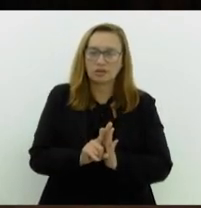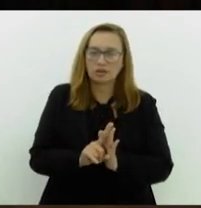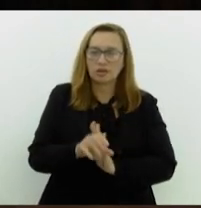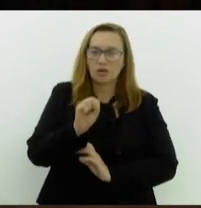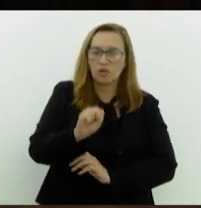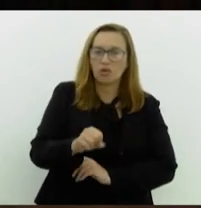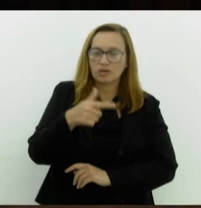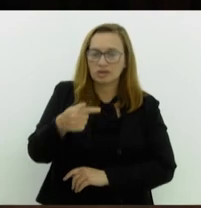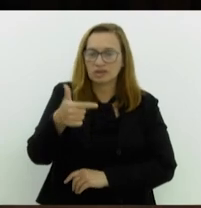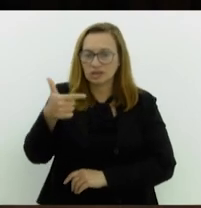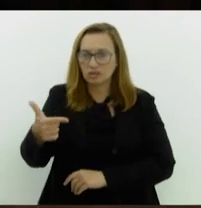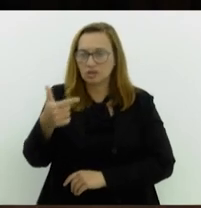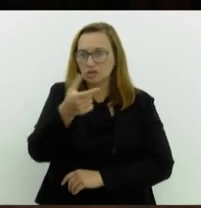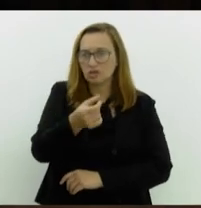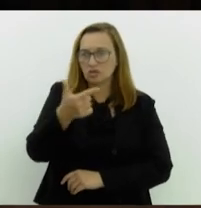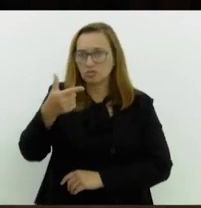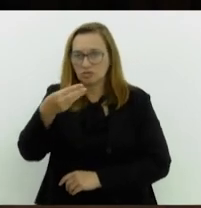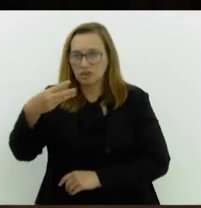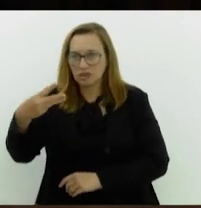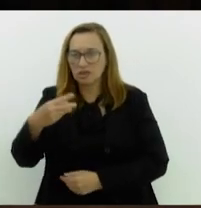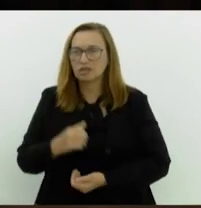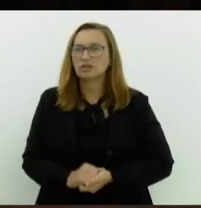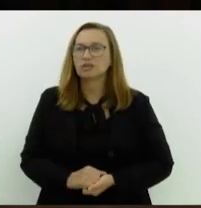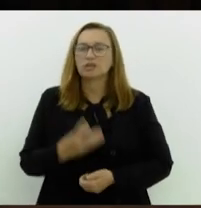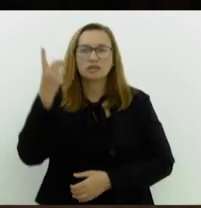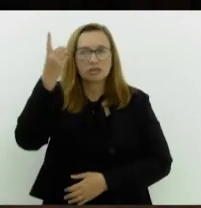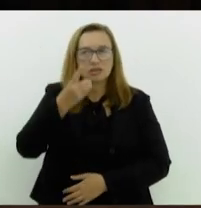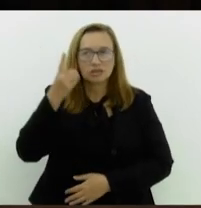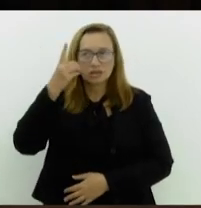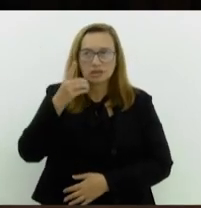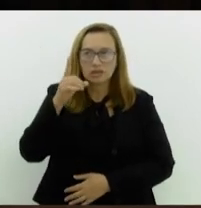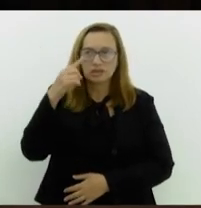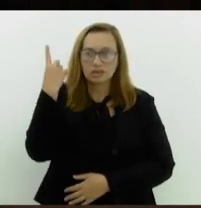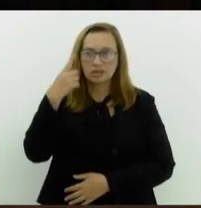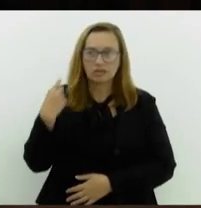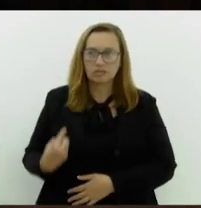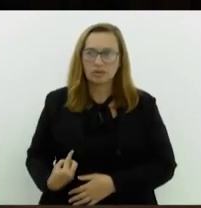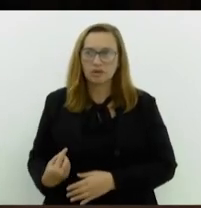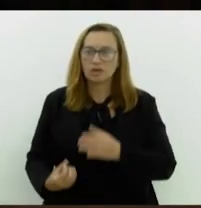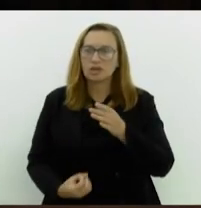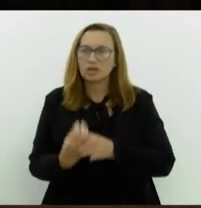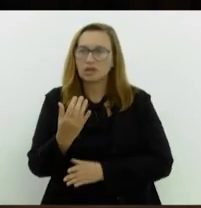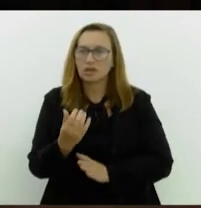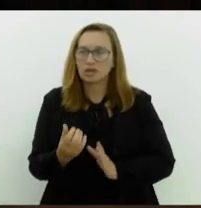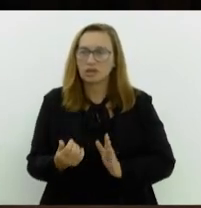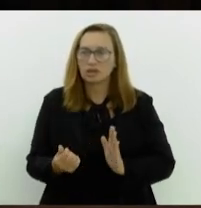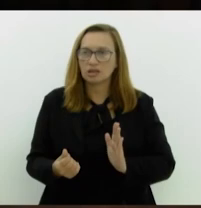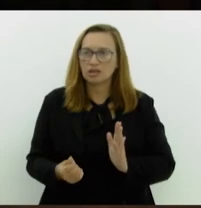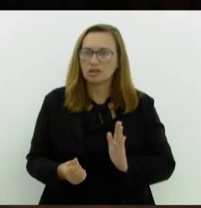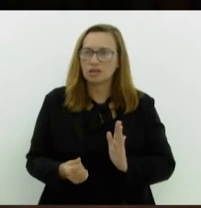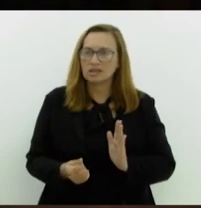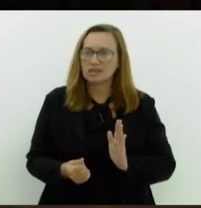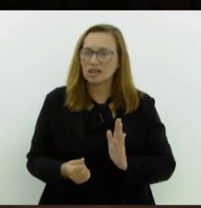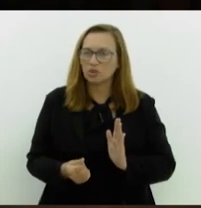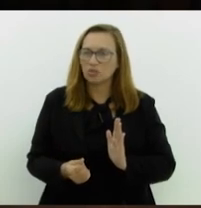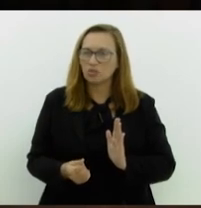Projeto de lei número 872, 2023, de autoria do deputado Dani Balbi, que cria o selo amigo dos